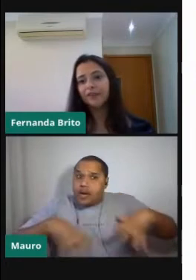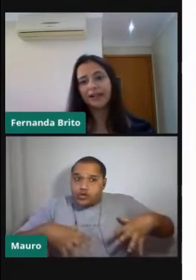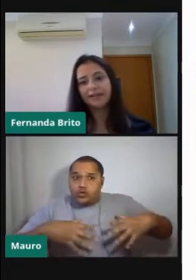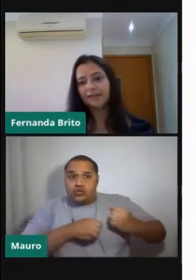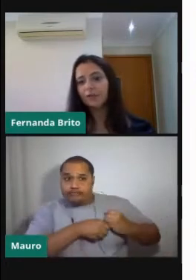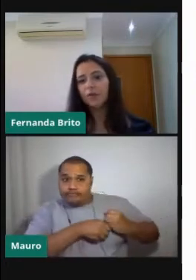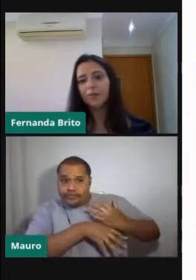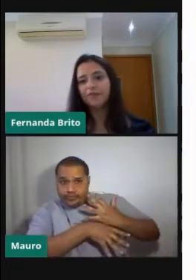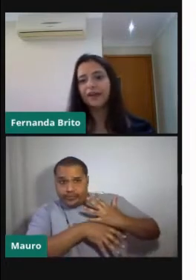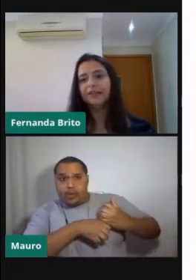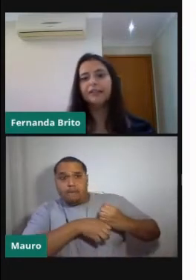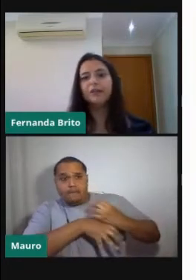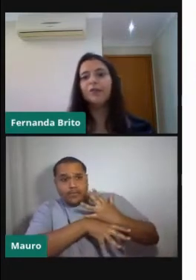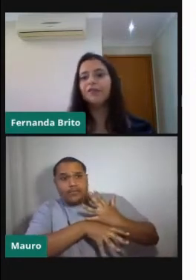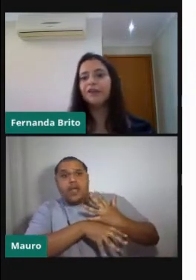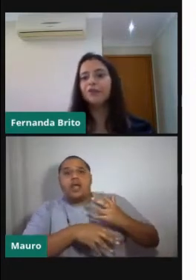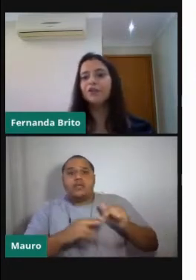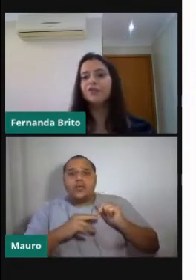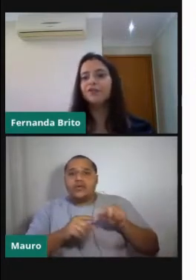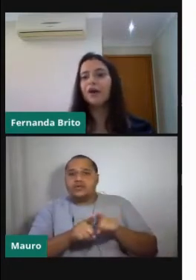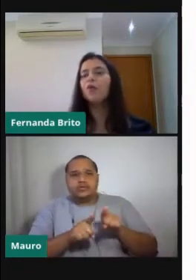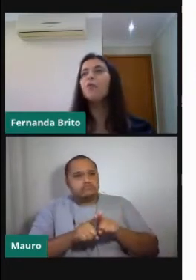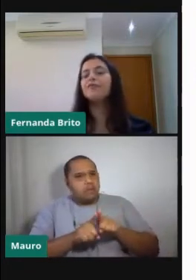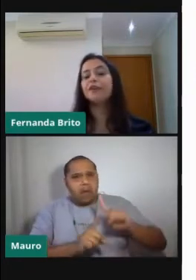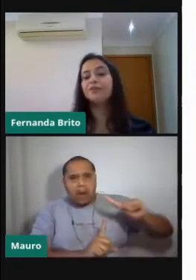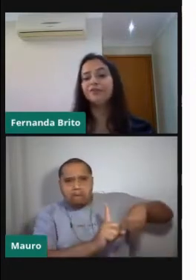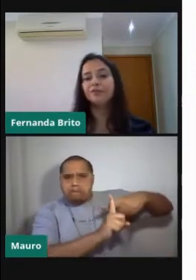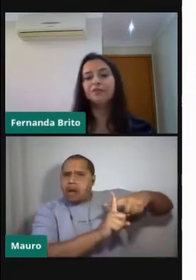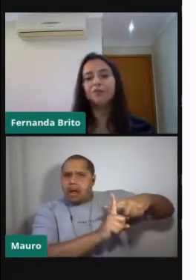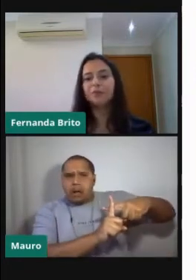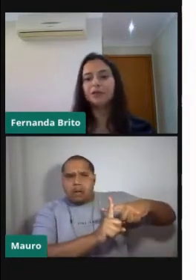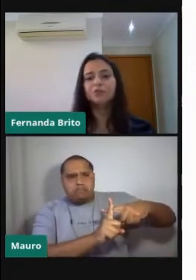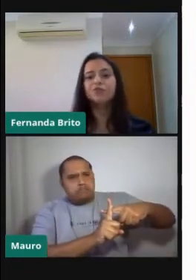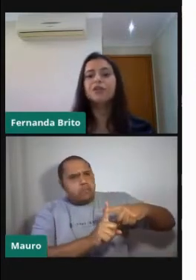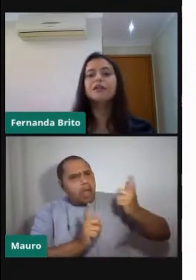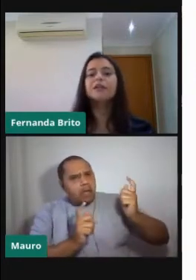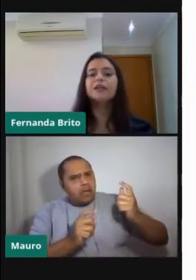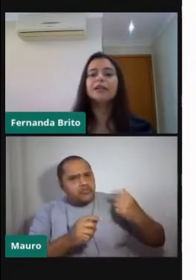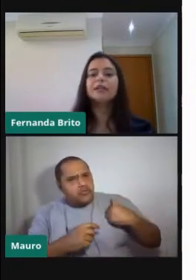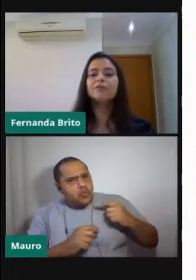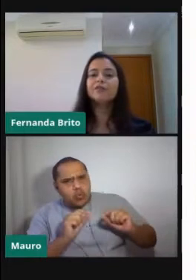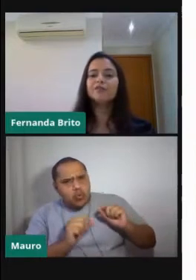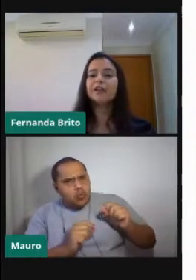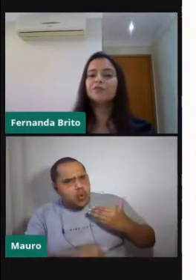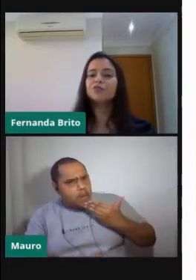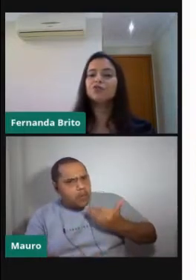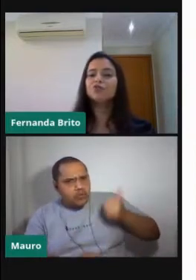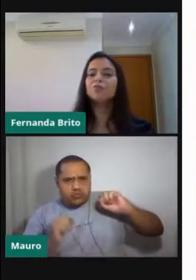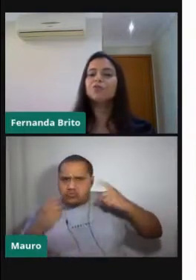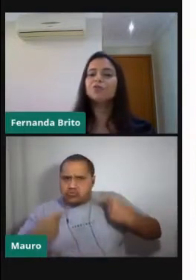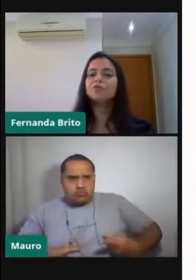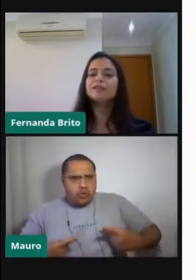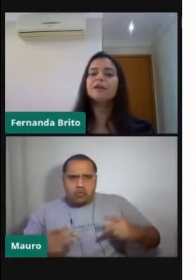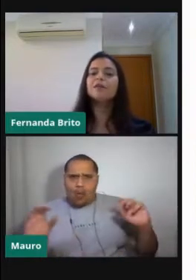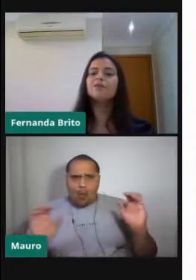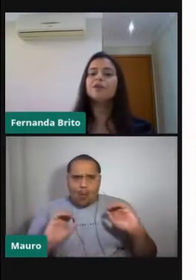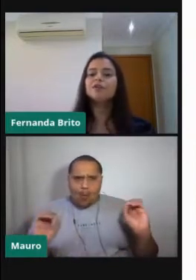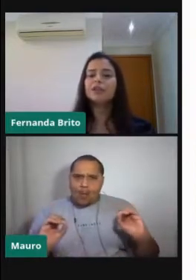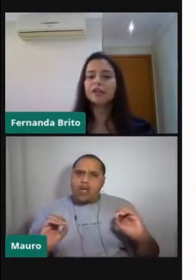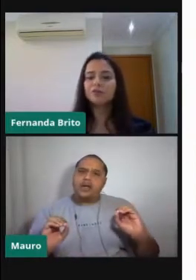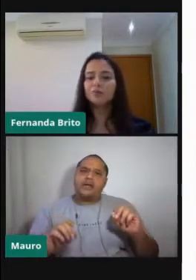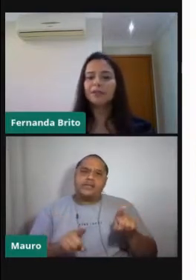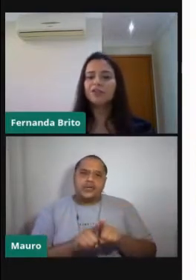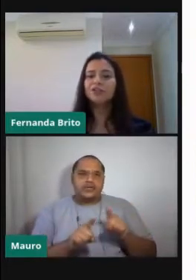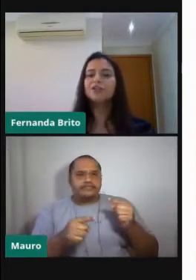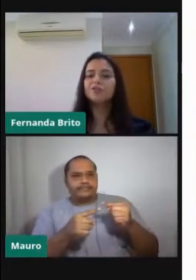somado a uma eficácia não comprovada, nenhum efeito antiviral comprovado em vivo em humanos, né, e os efeitos de distúrbio de condução,